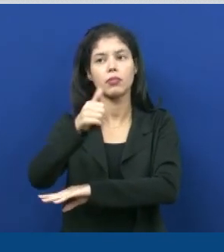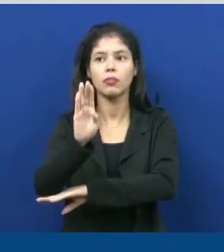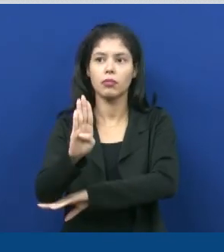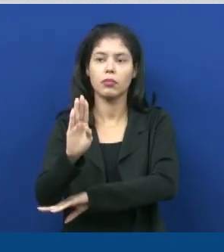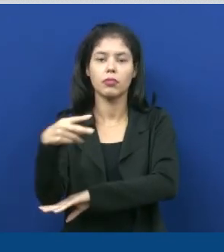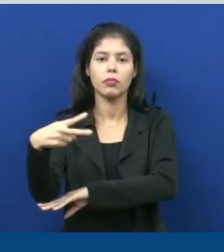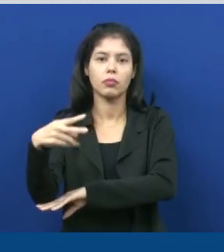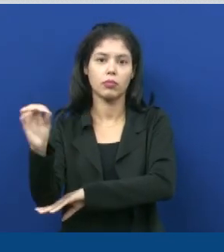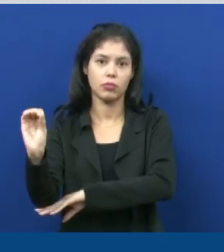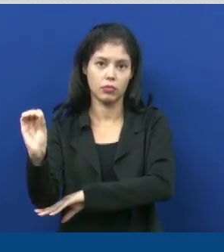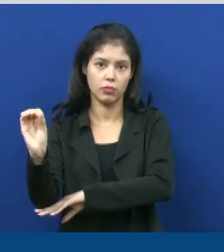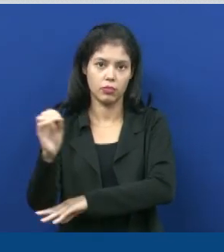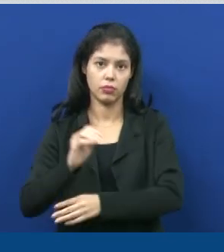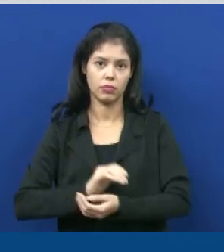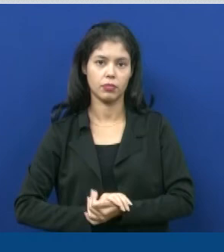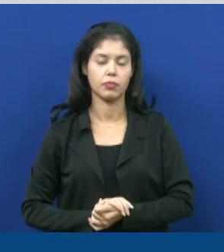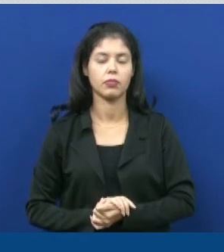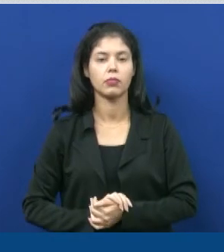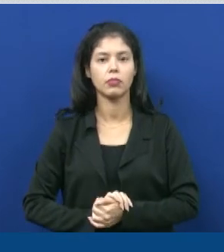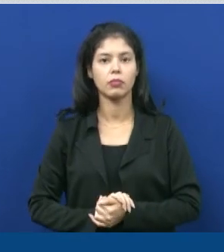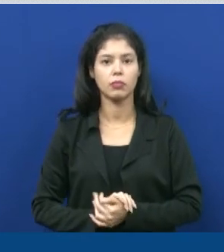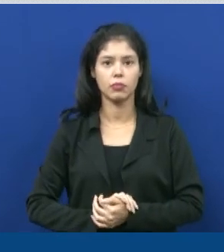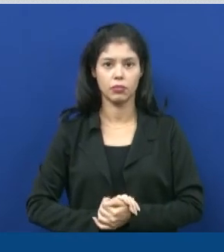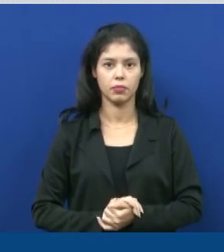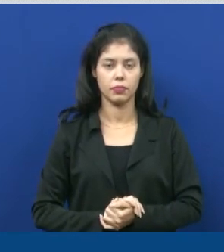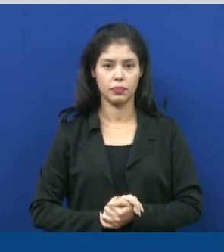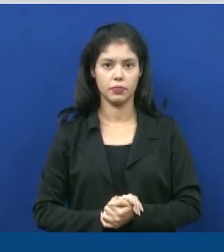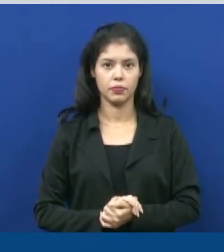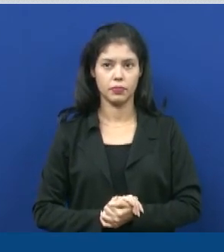e o termo b está subentendido que é 0.